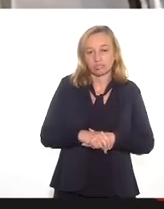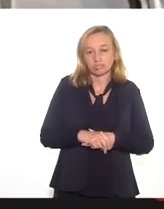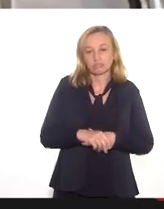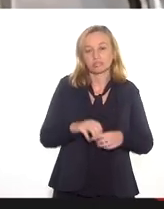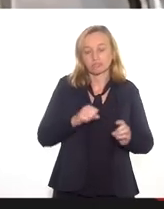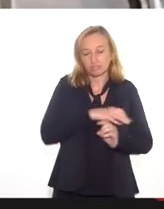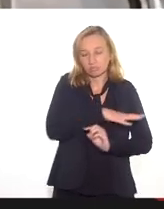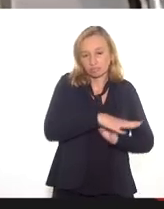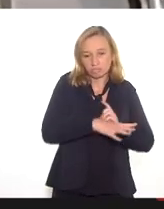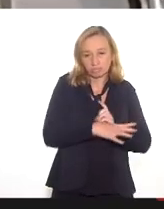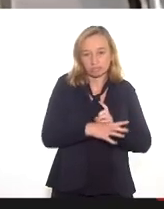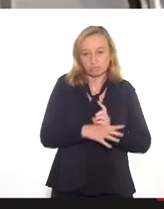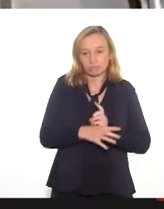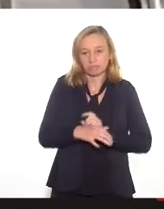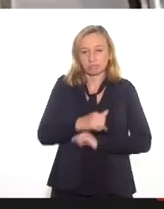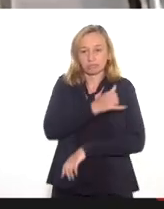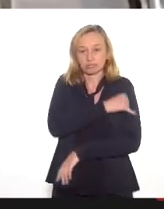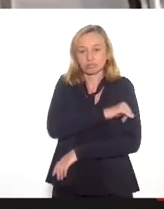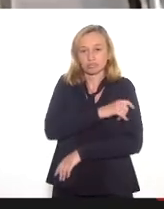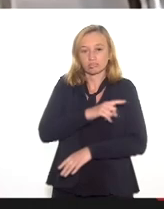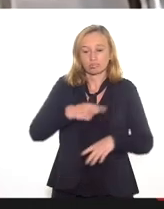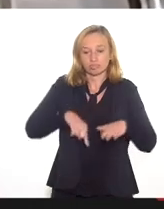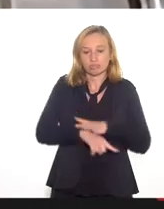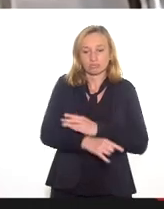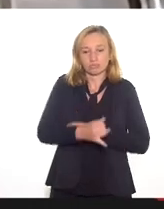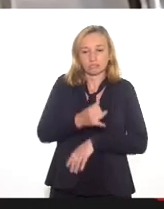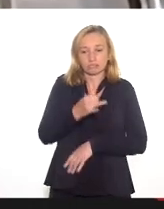cidadãos do Rio de Janeiro uma profunda dor